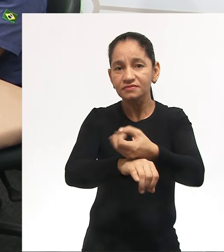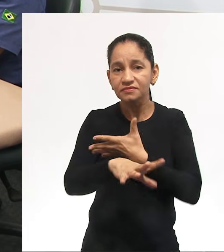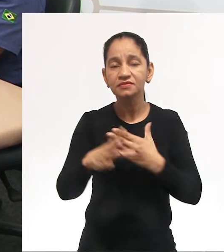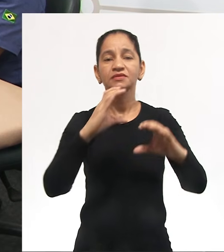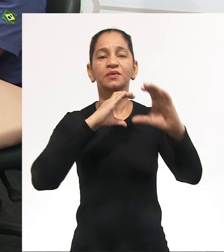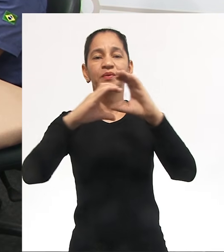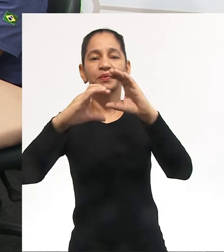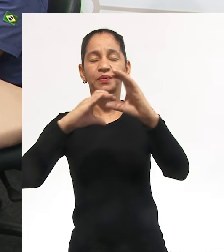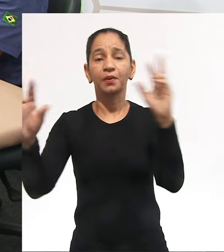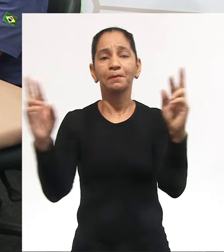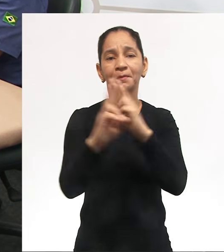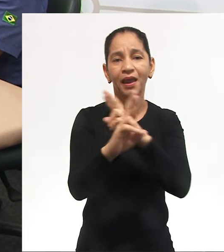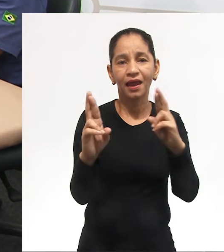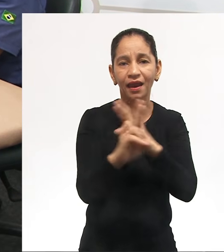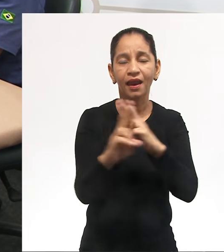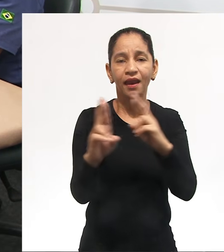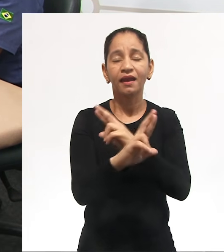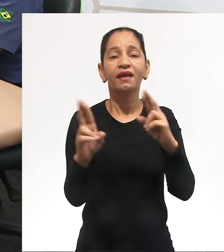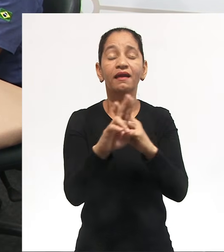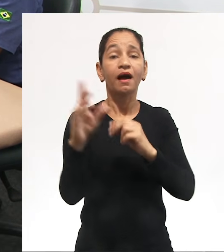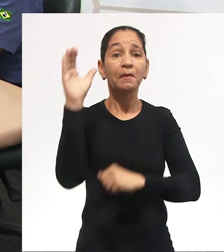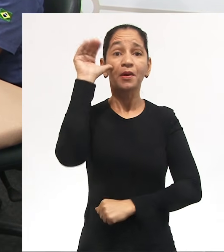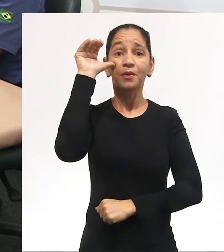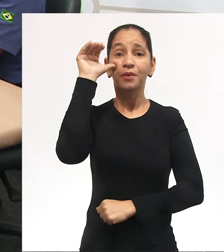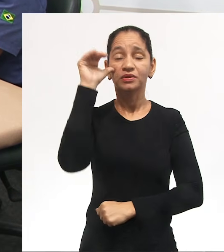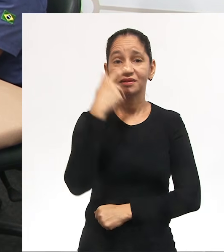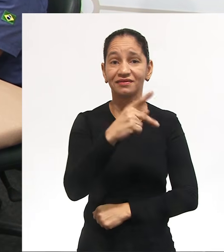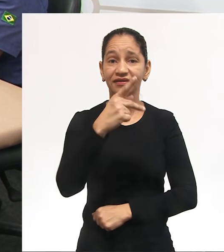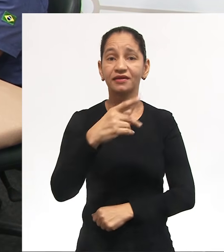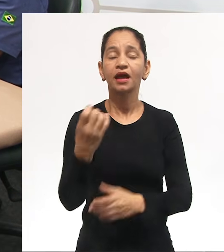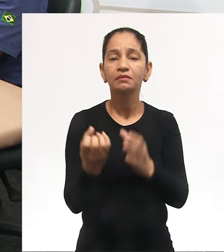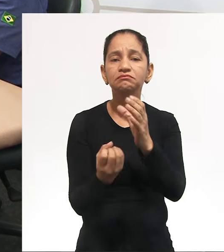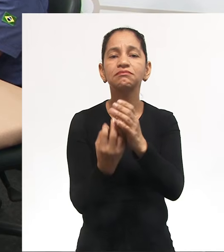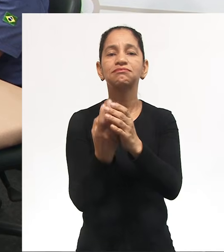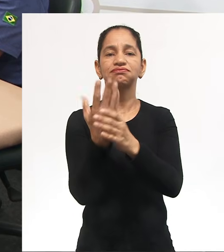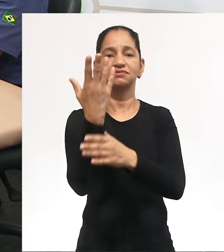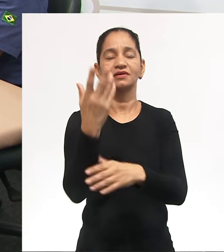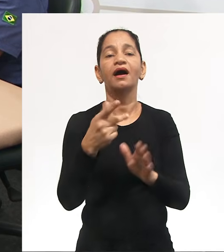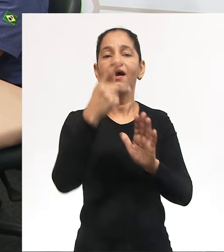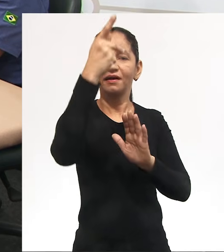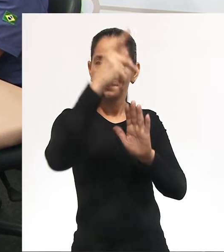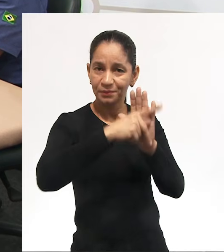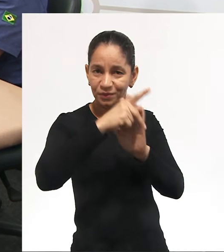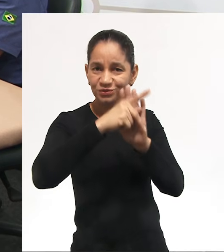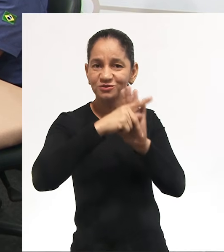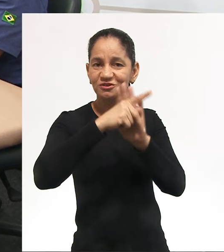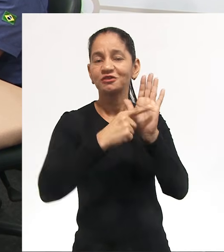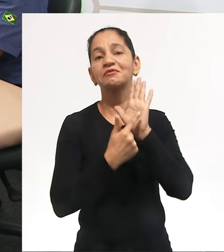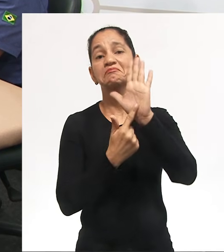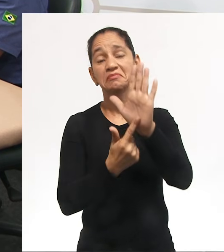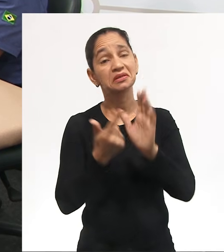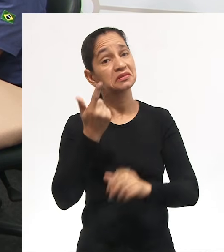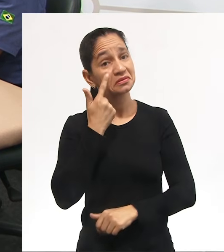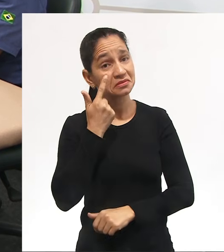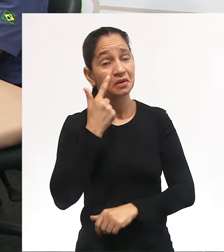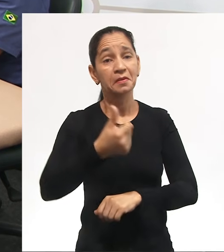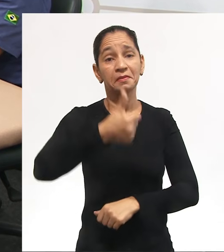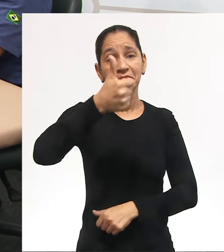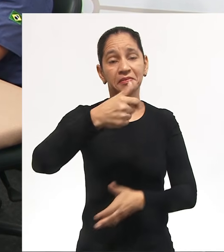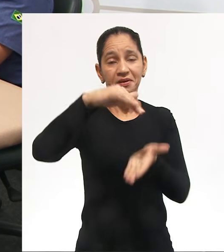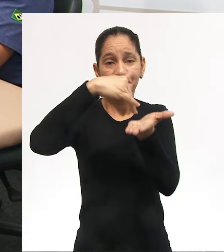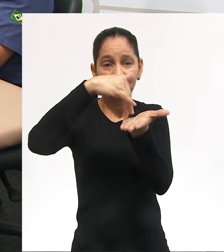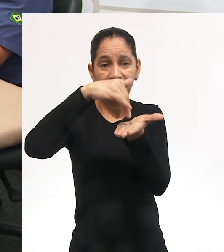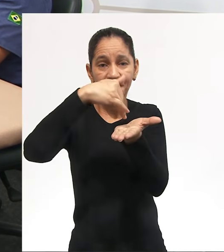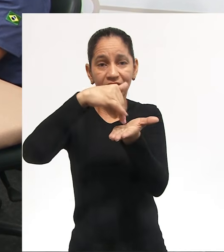desenvolvesse mais a parte do sensorial, né, a parte da comunicação. E aí o projeto surgiu, né, e a gente fez o projeto,